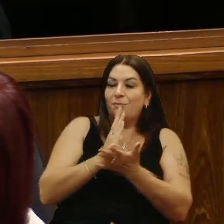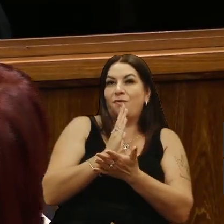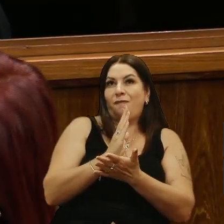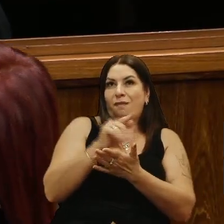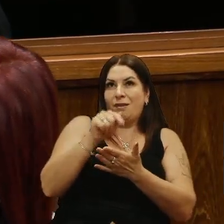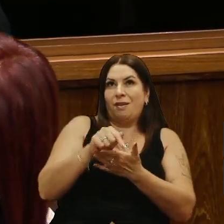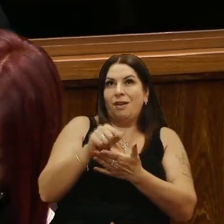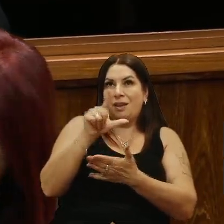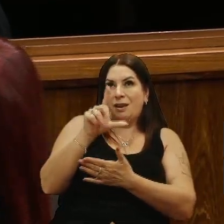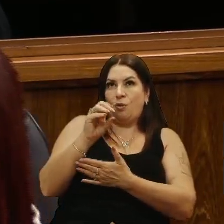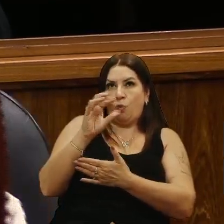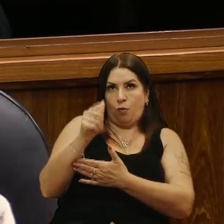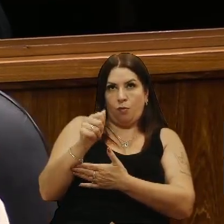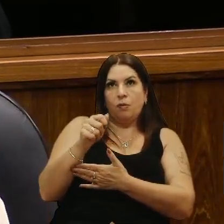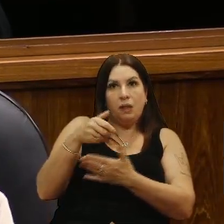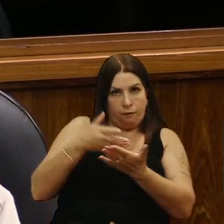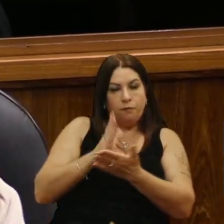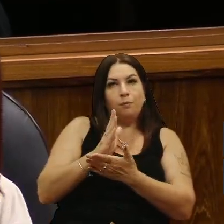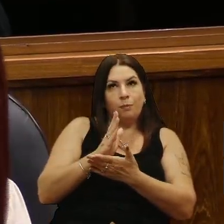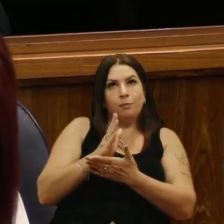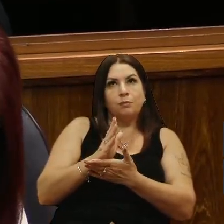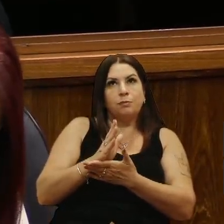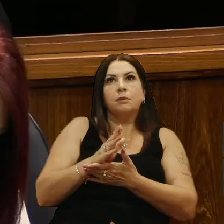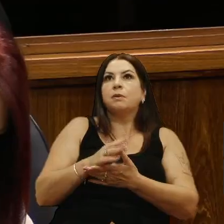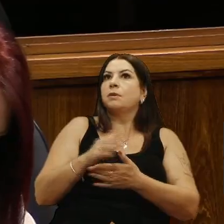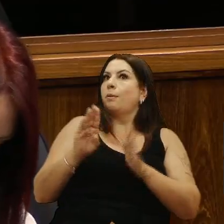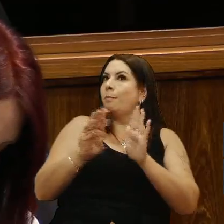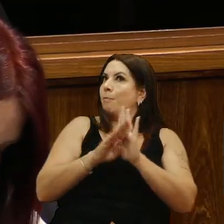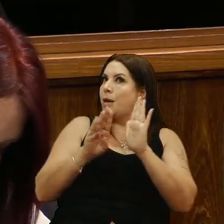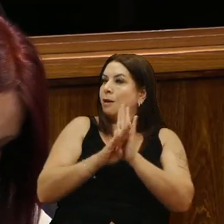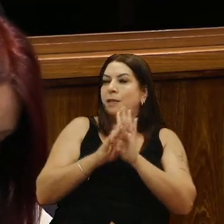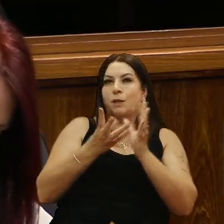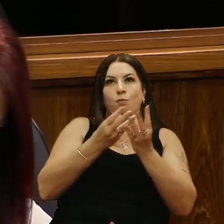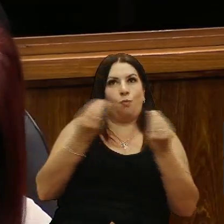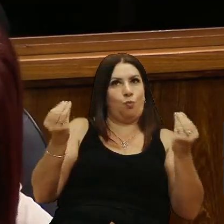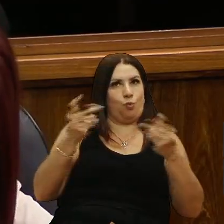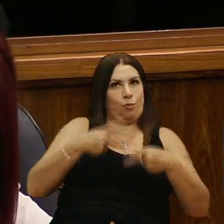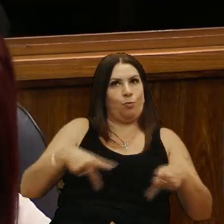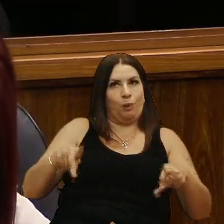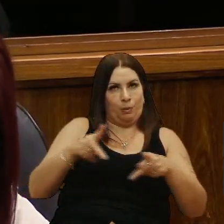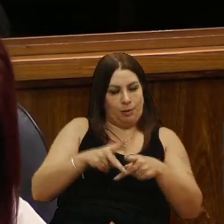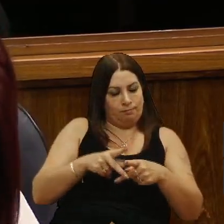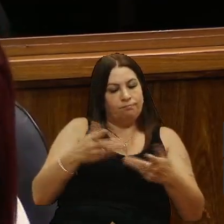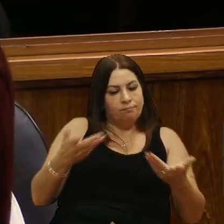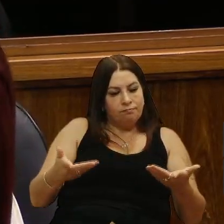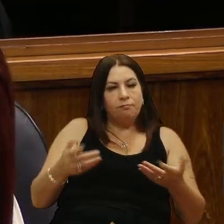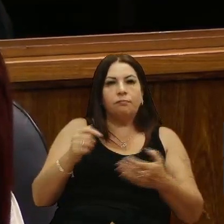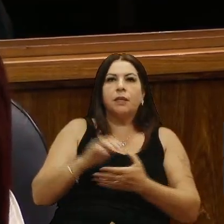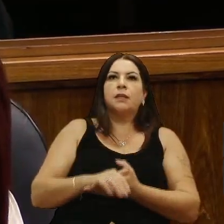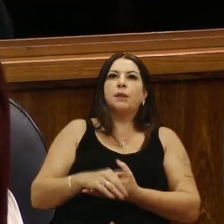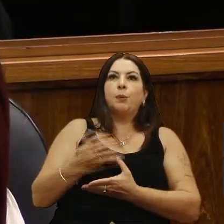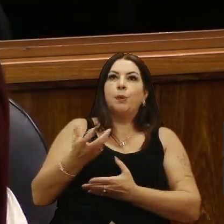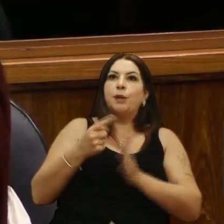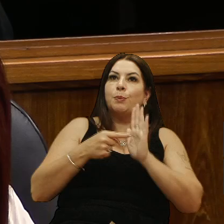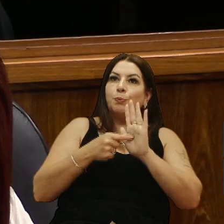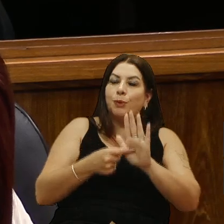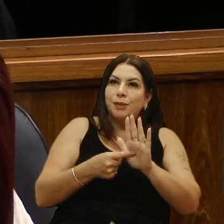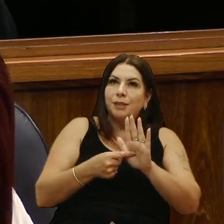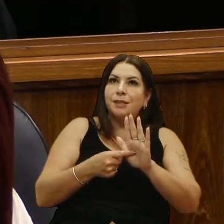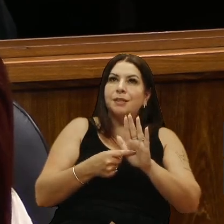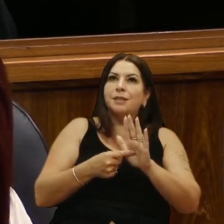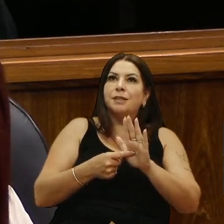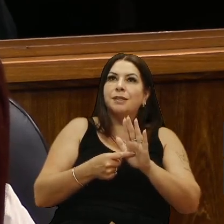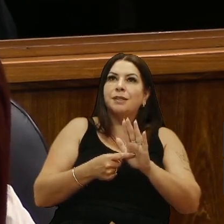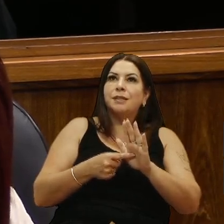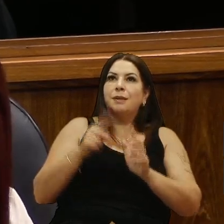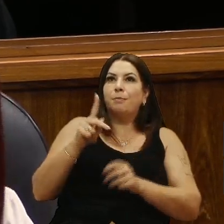aprovadas na LOA, e foram, são emendas que beneficiam muito a população. E aqui eu quero trazer as emendas